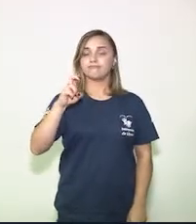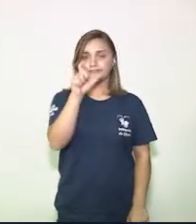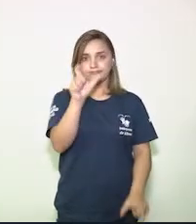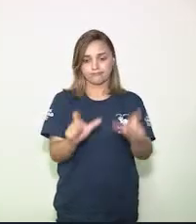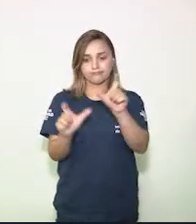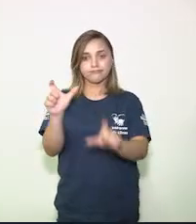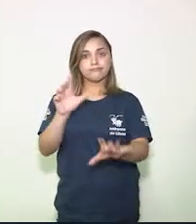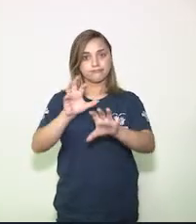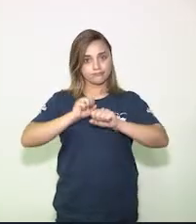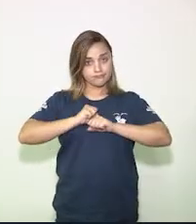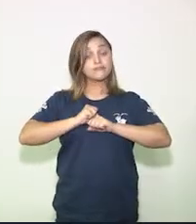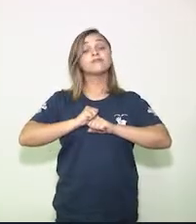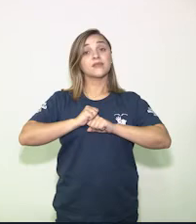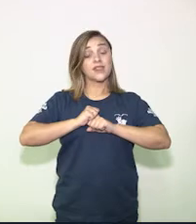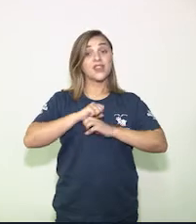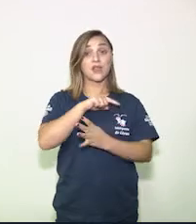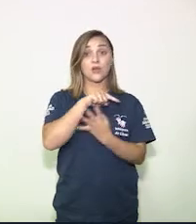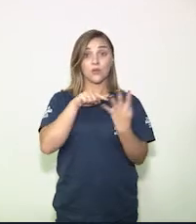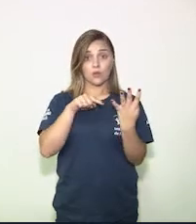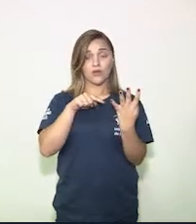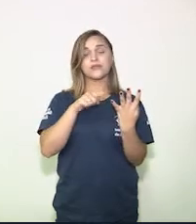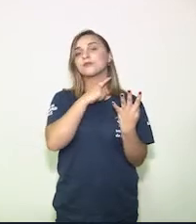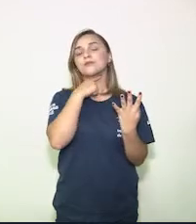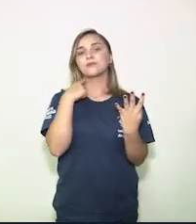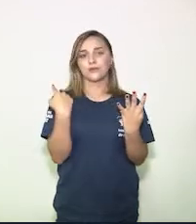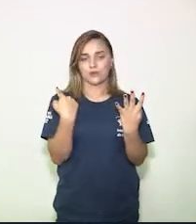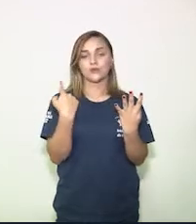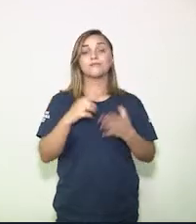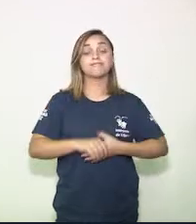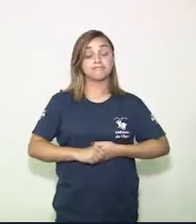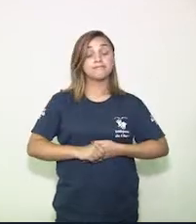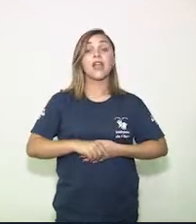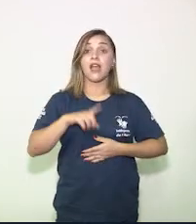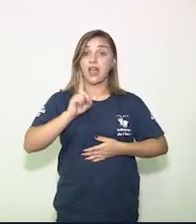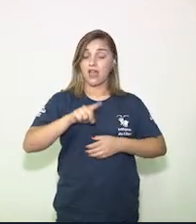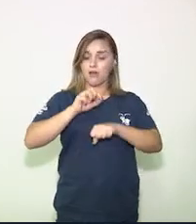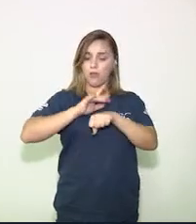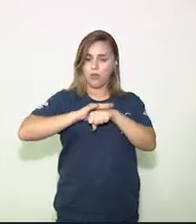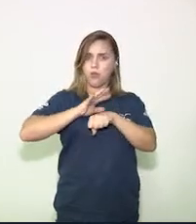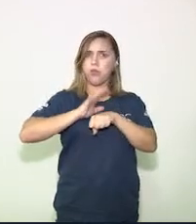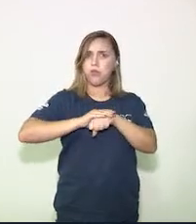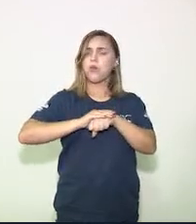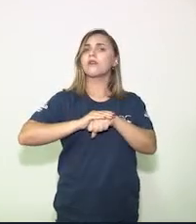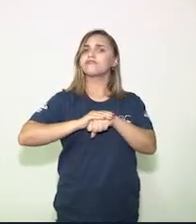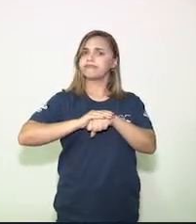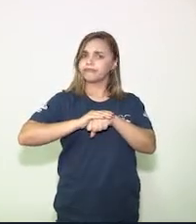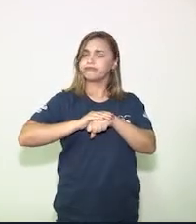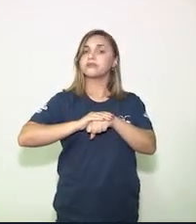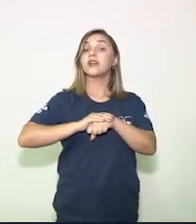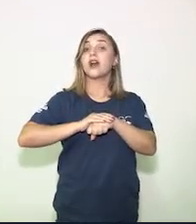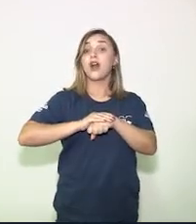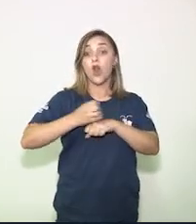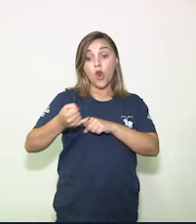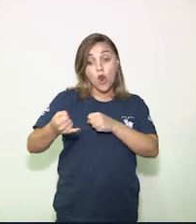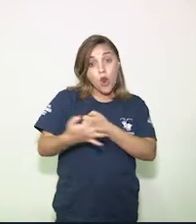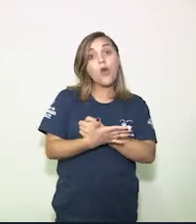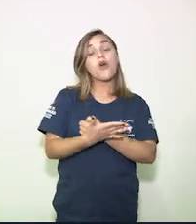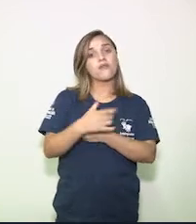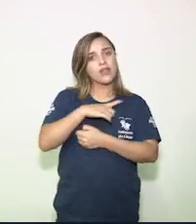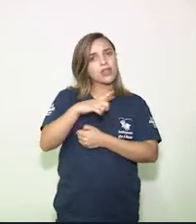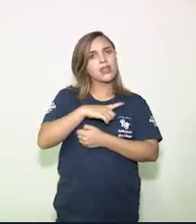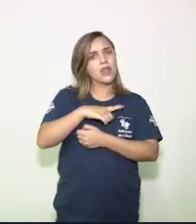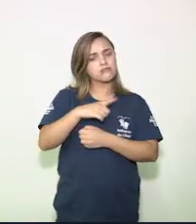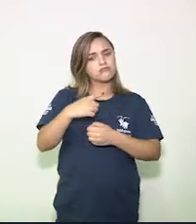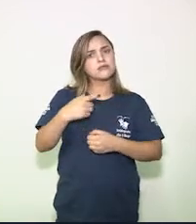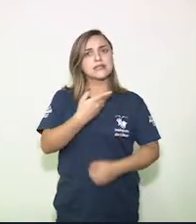óbitos. Então, embora seja uma síndrome rara, há uma razão para que a Secretaria Municipal de Saúde